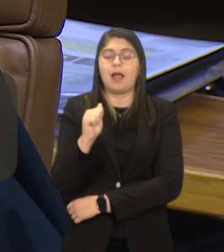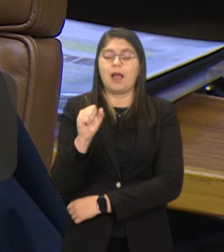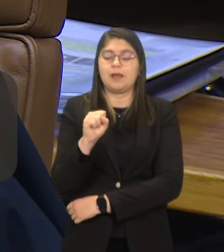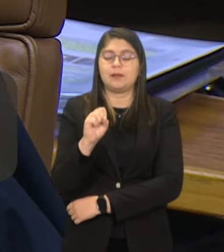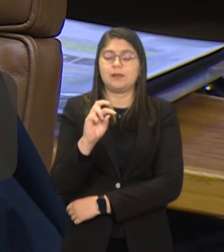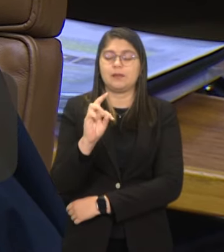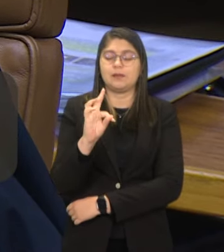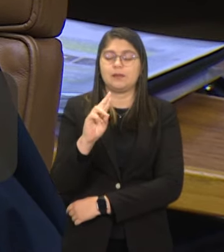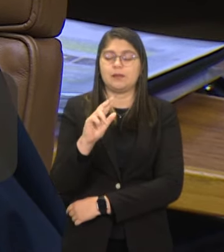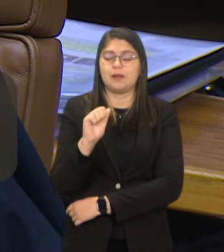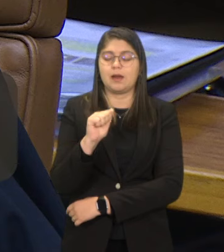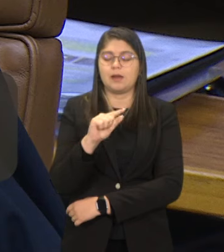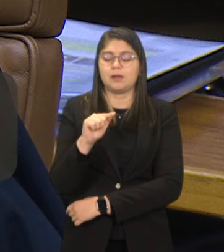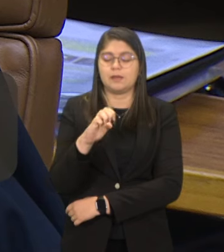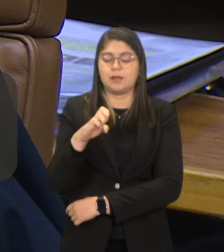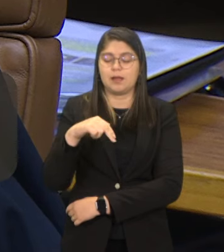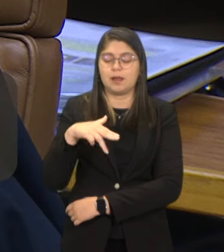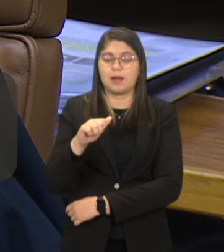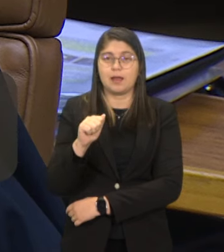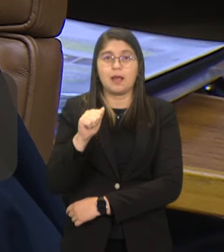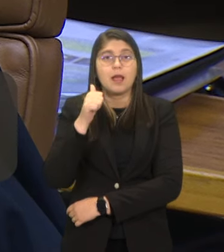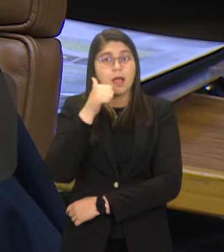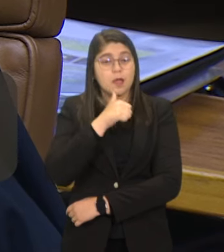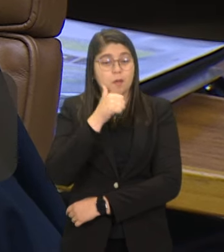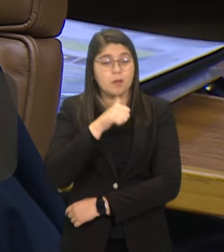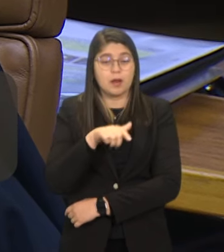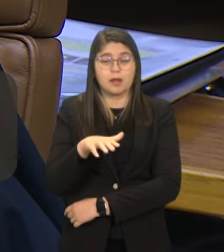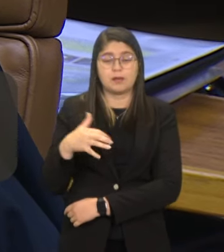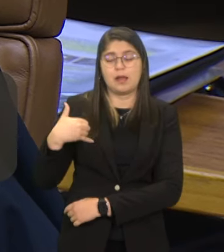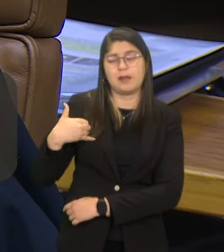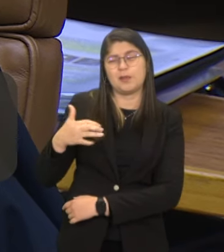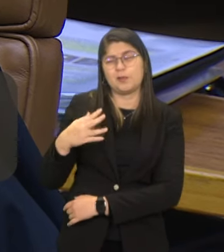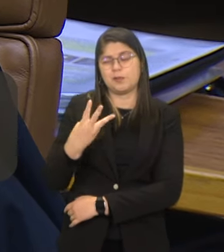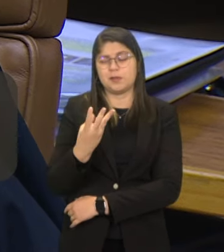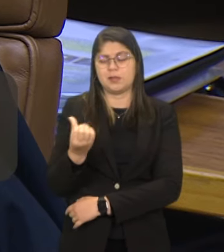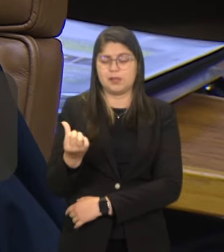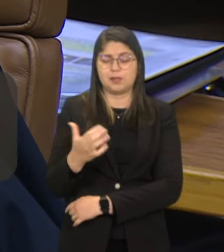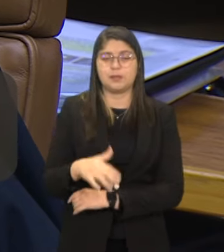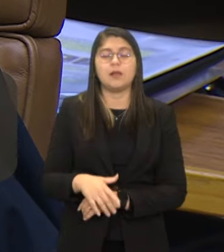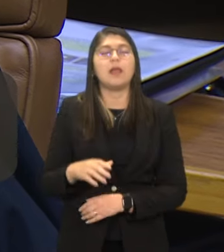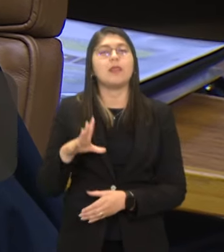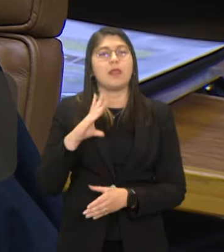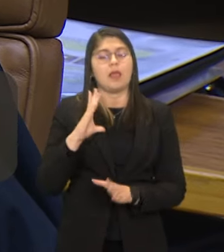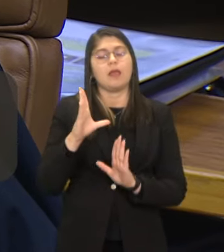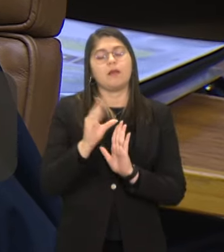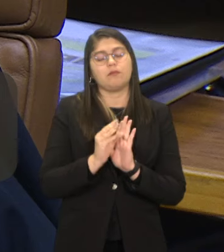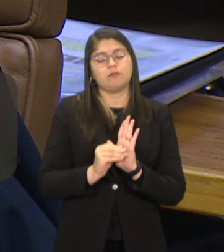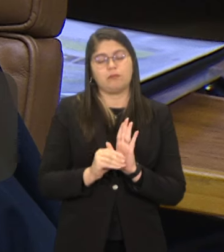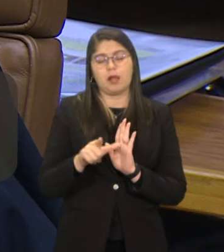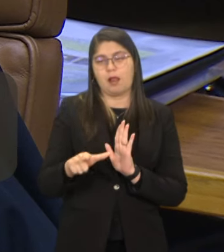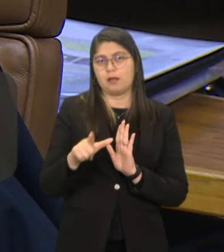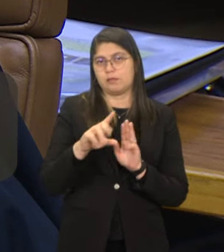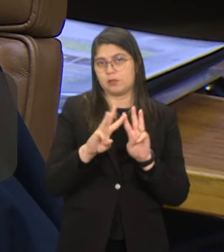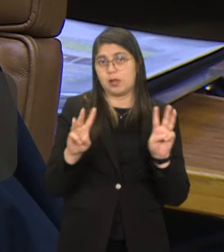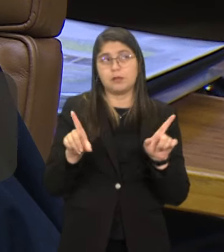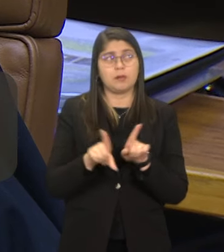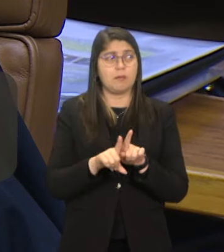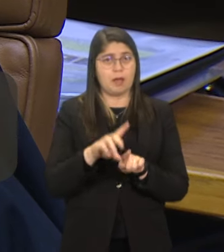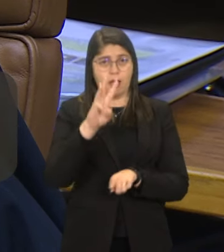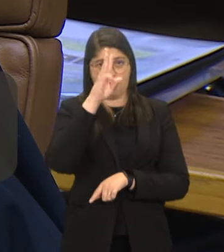na Alemanha e Áustria com idade média de 36 anos. Também matéria consta do site. A Alemanha, aliás, conforme o levantamento já